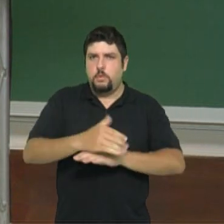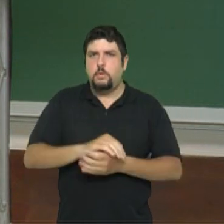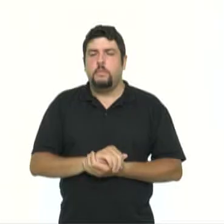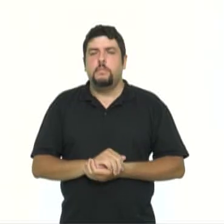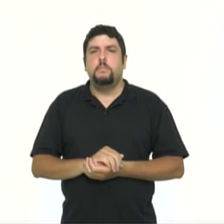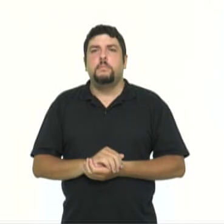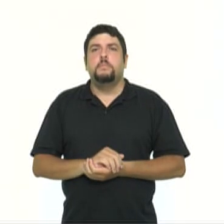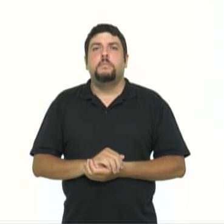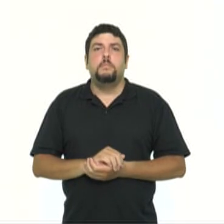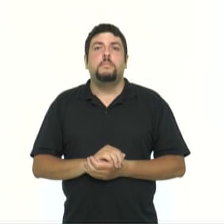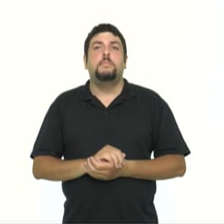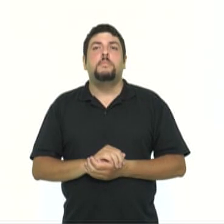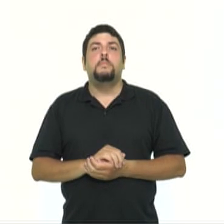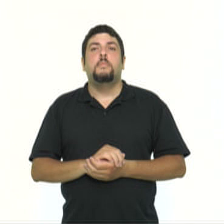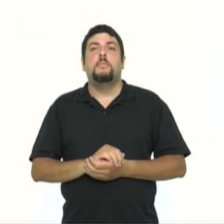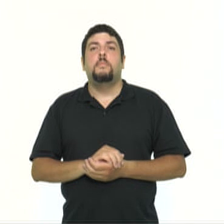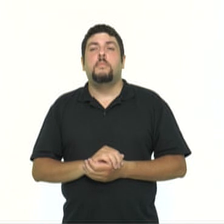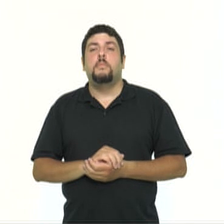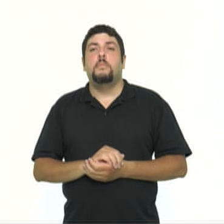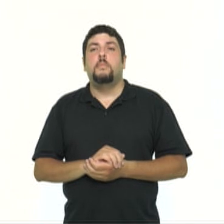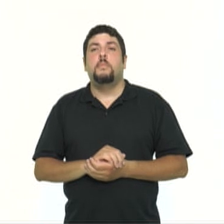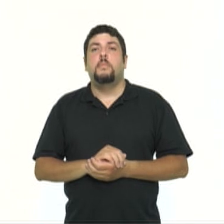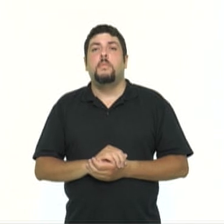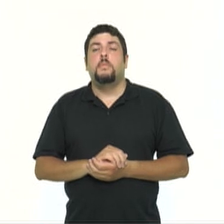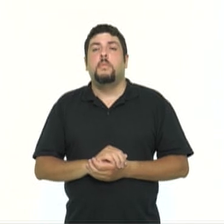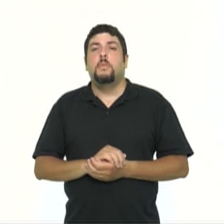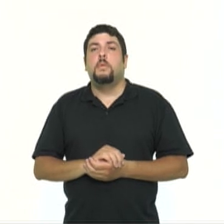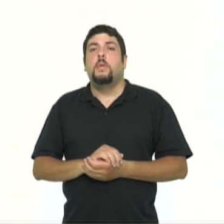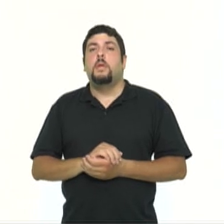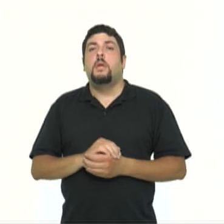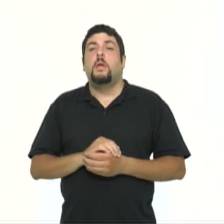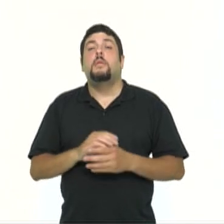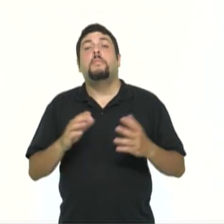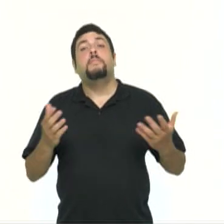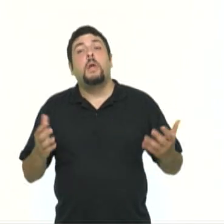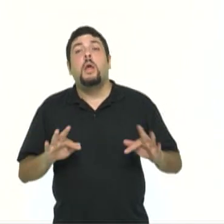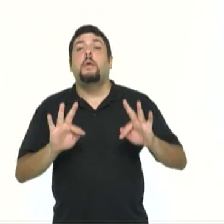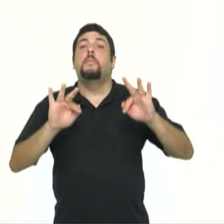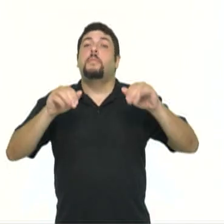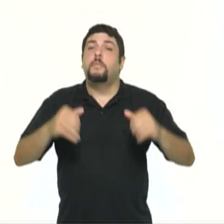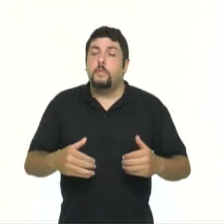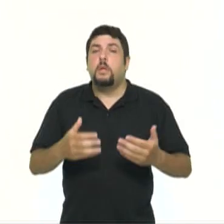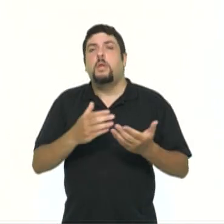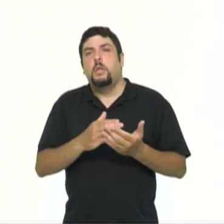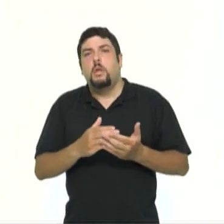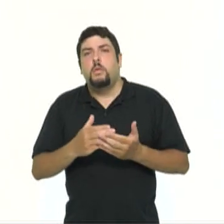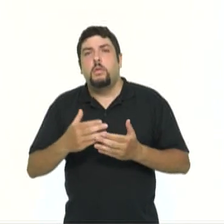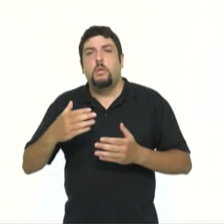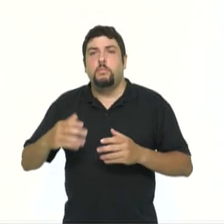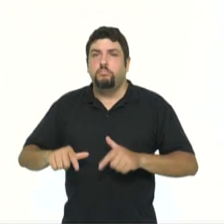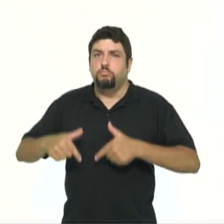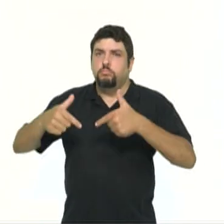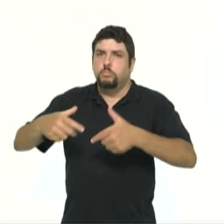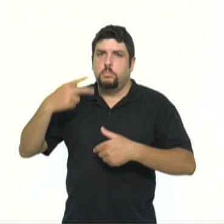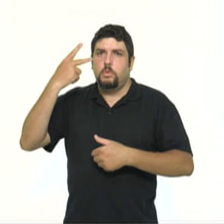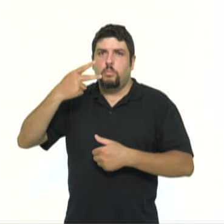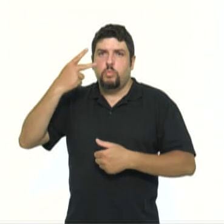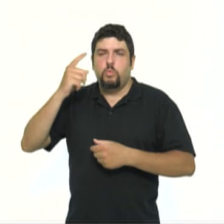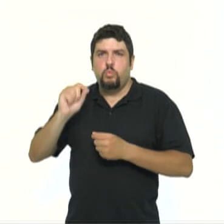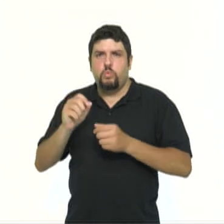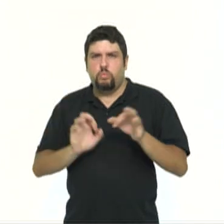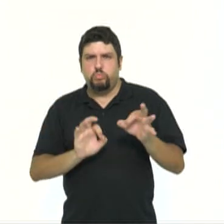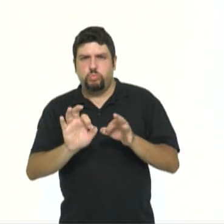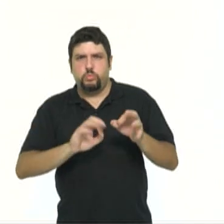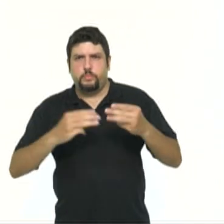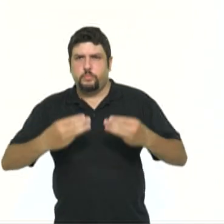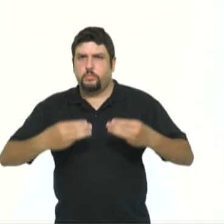lá então. Por fim, ativistas políticos devem realizar mutirões no Ministério ou